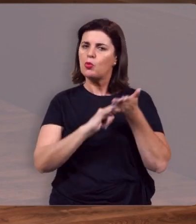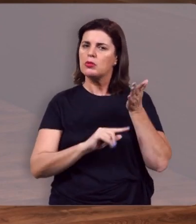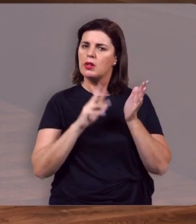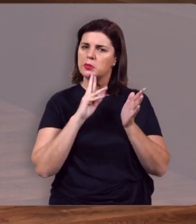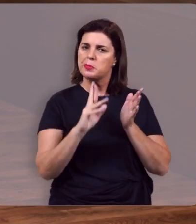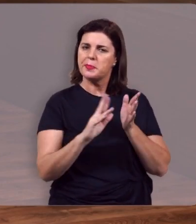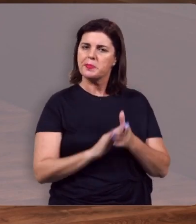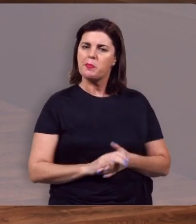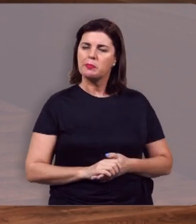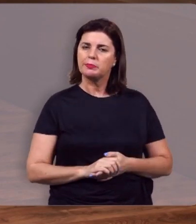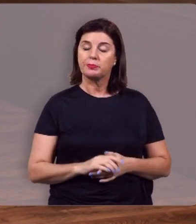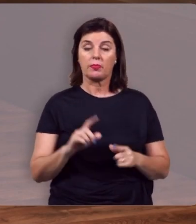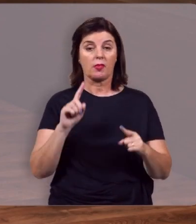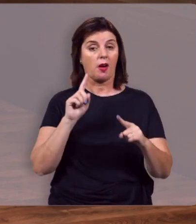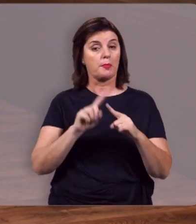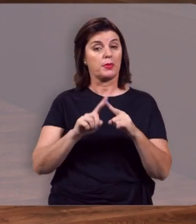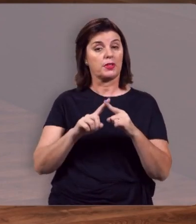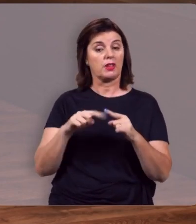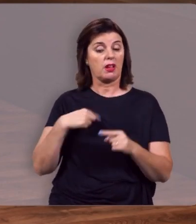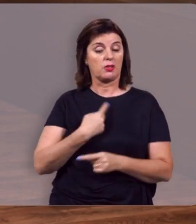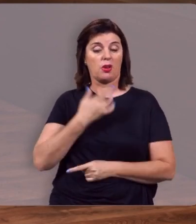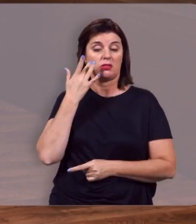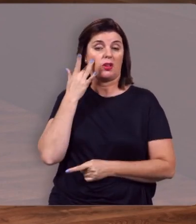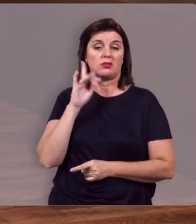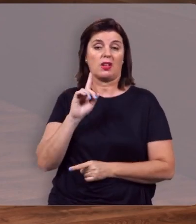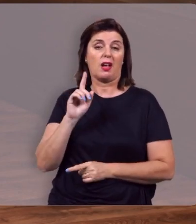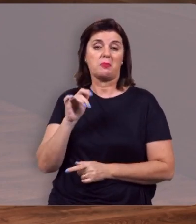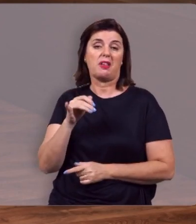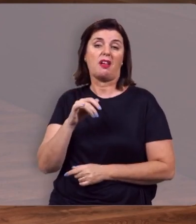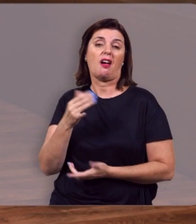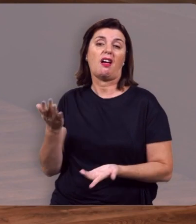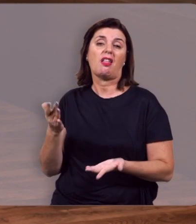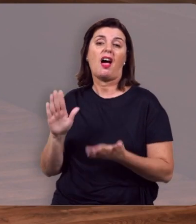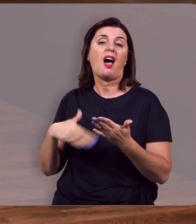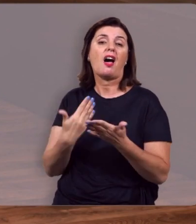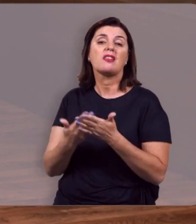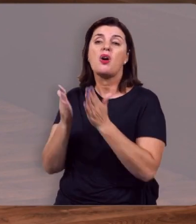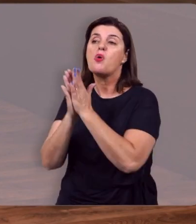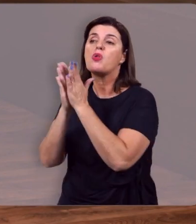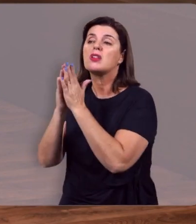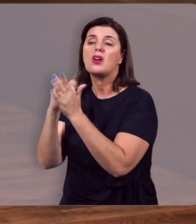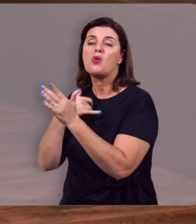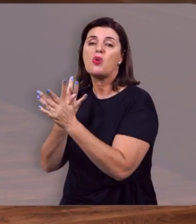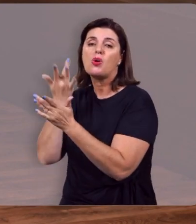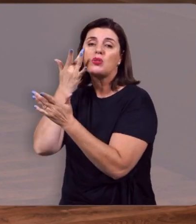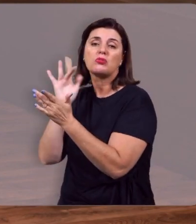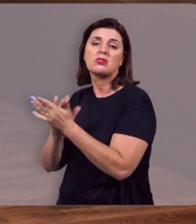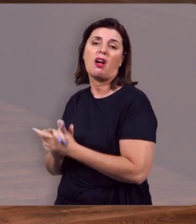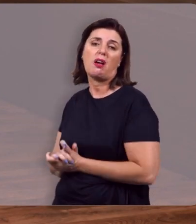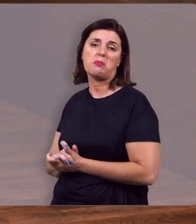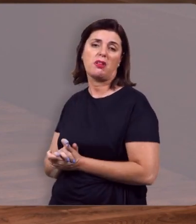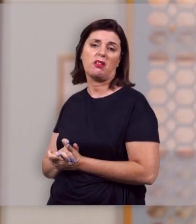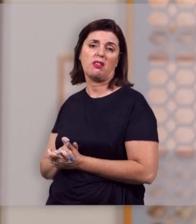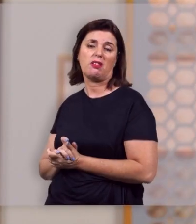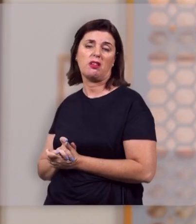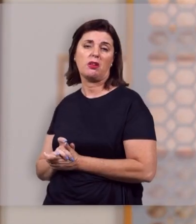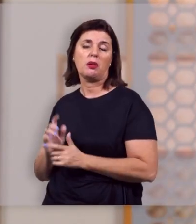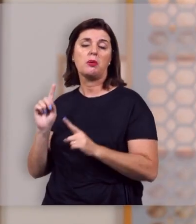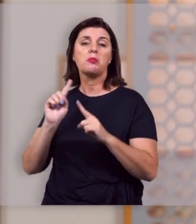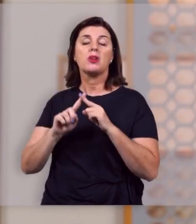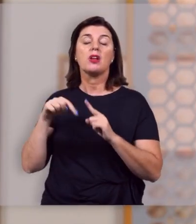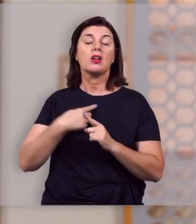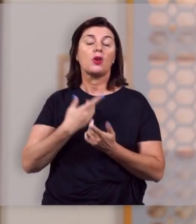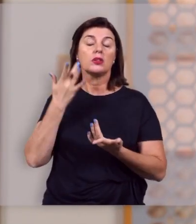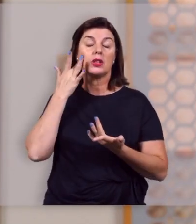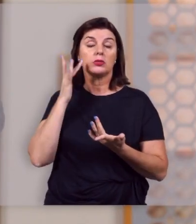texto responde: porque nem sabemos orar como convém. E por que